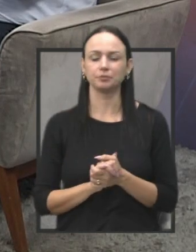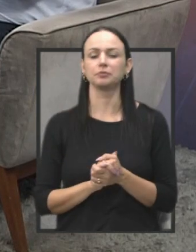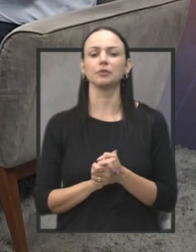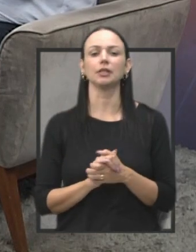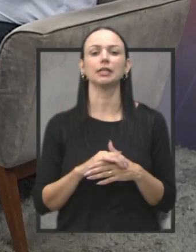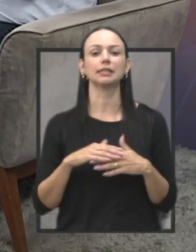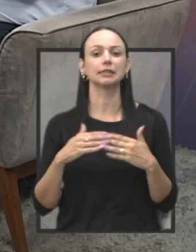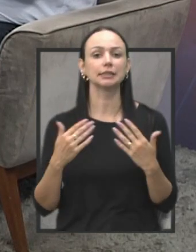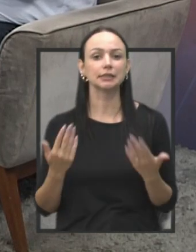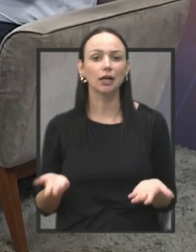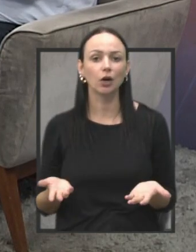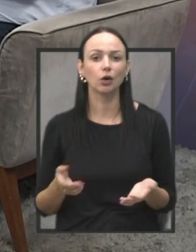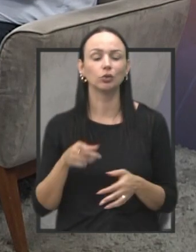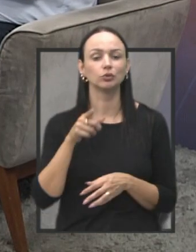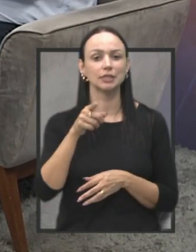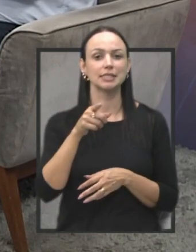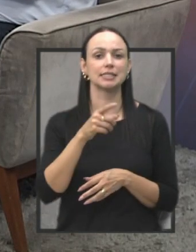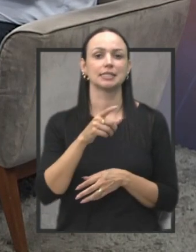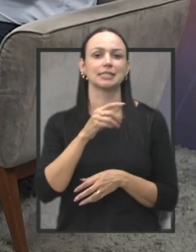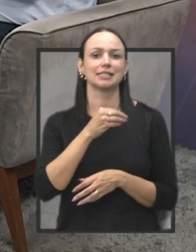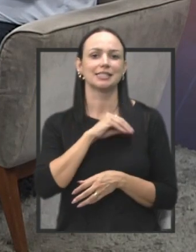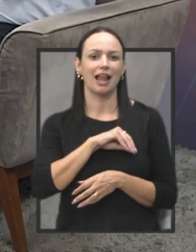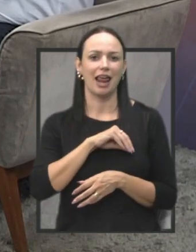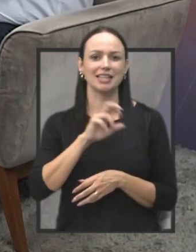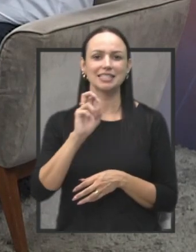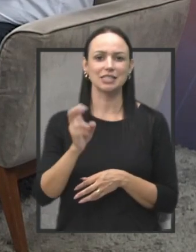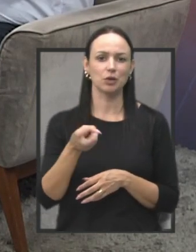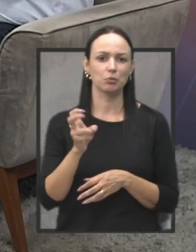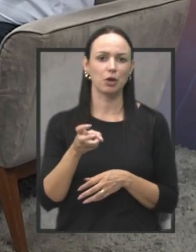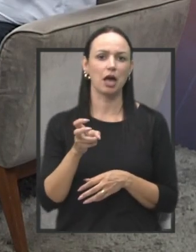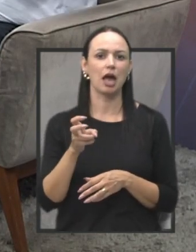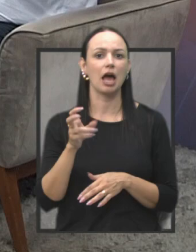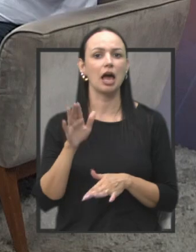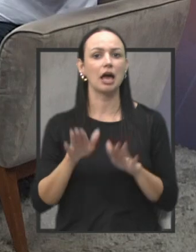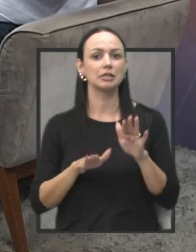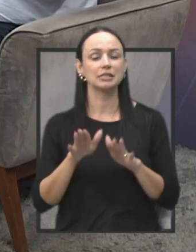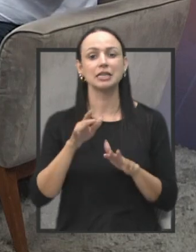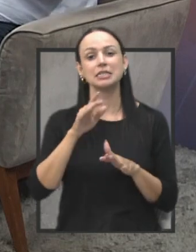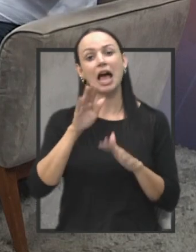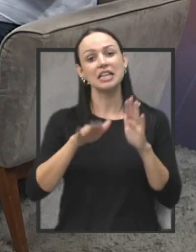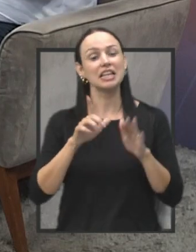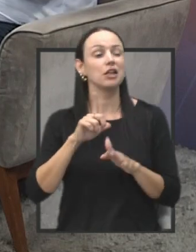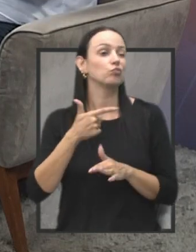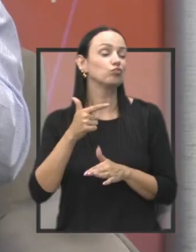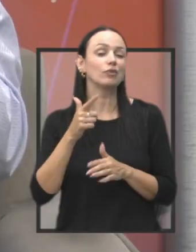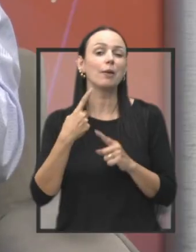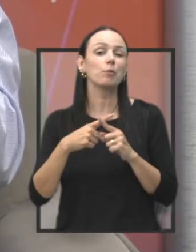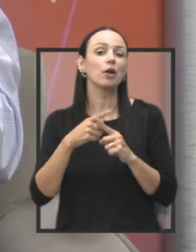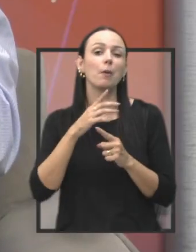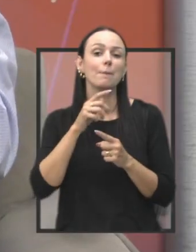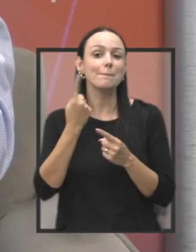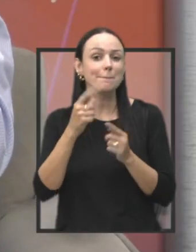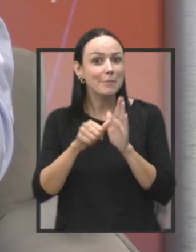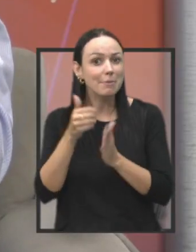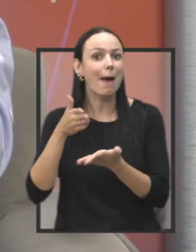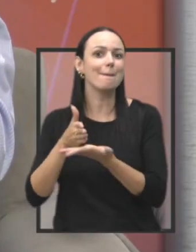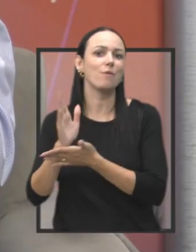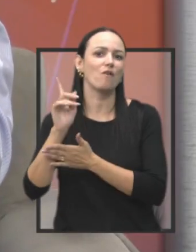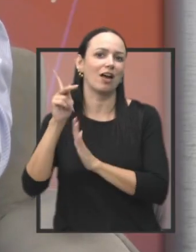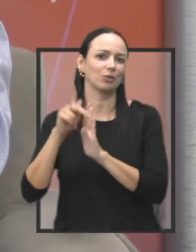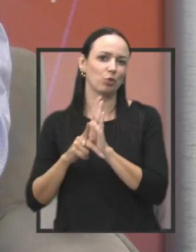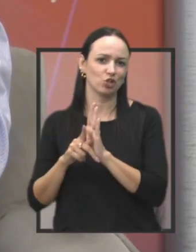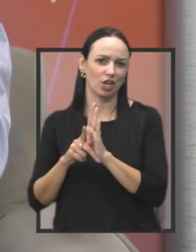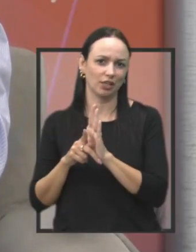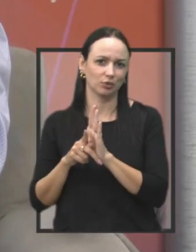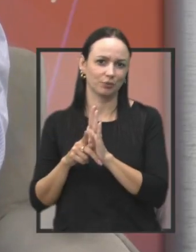está em vigor, então essa questão dos 5 mil pode até nem valer, porque tem que ser aprovado. Sim. Então, caso isso venha a